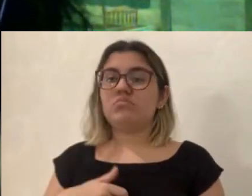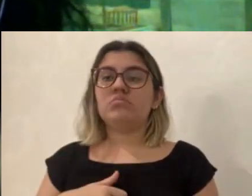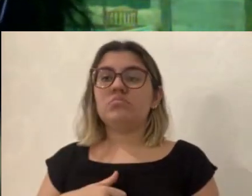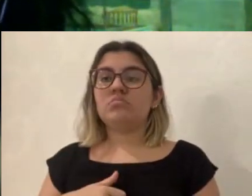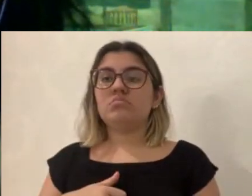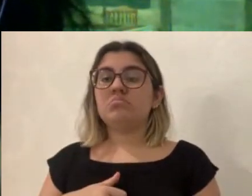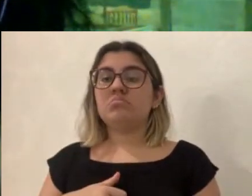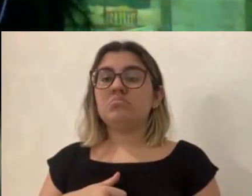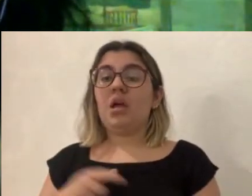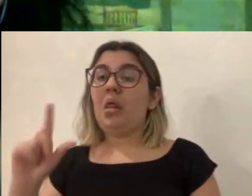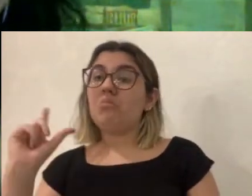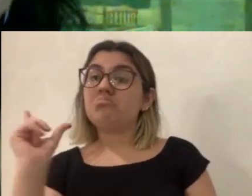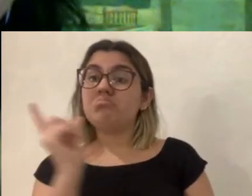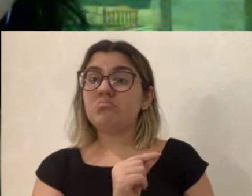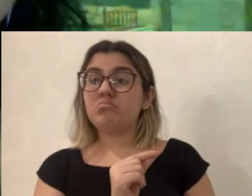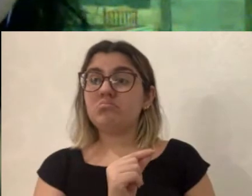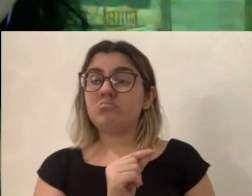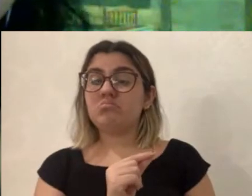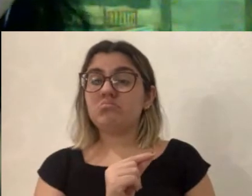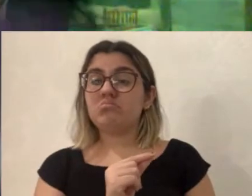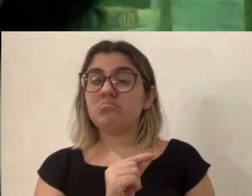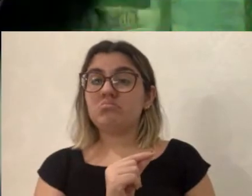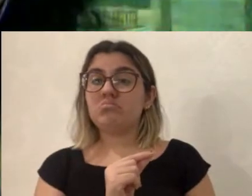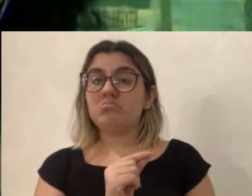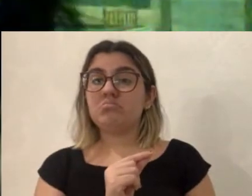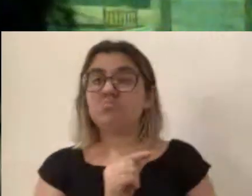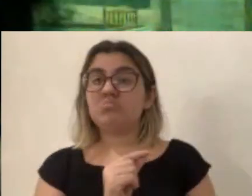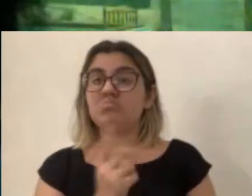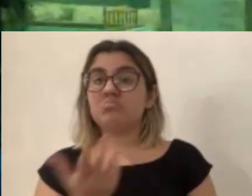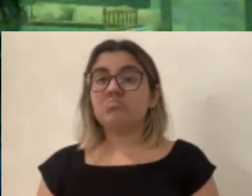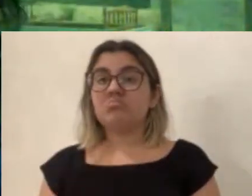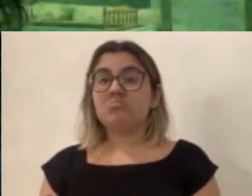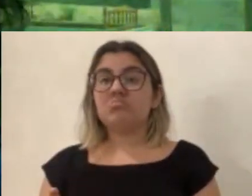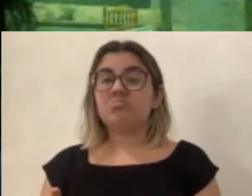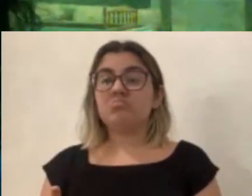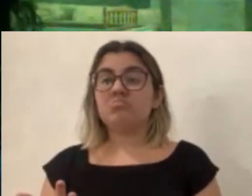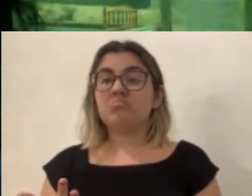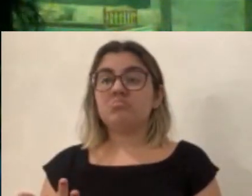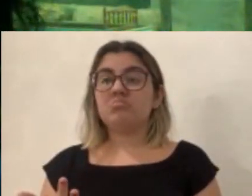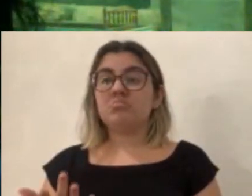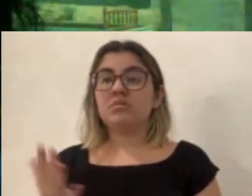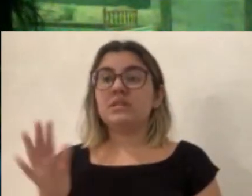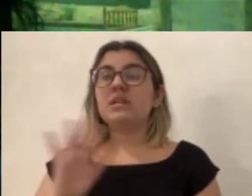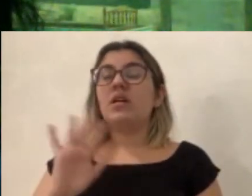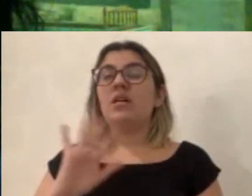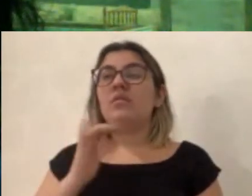play, apertou o play e saiu de cena.